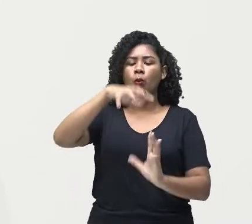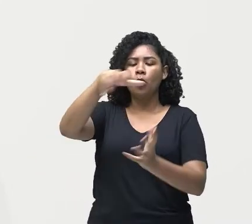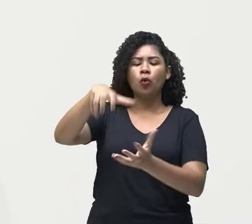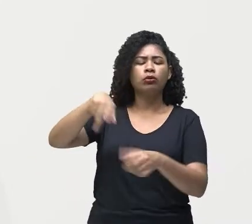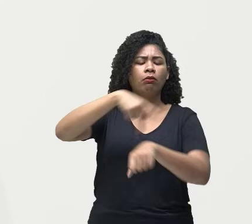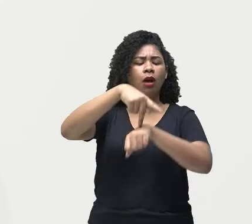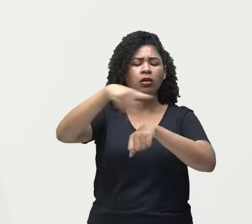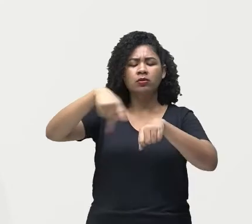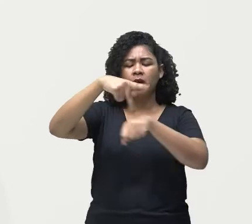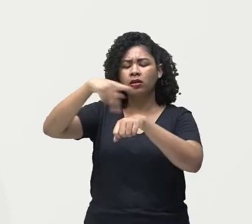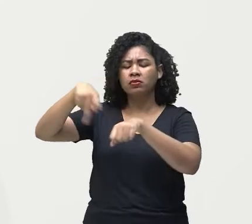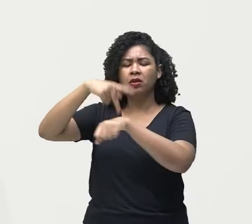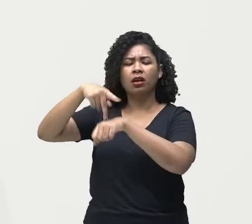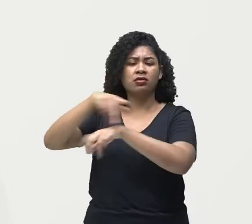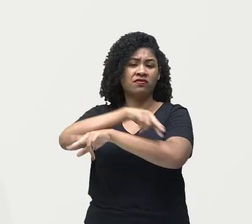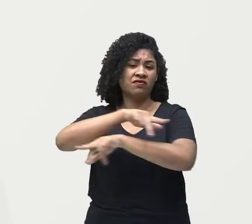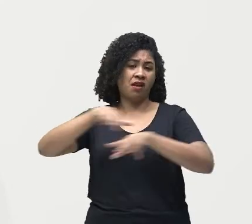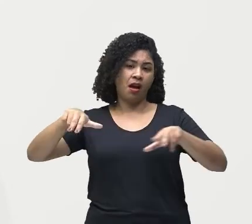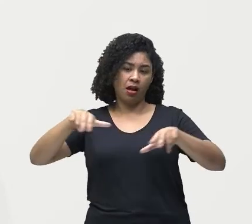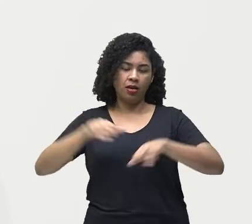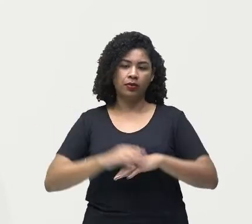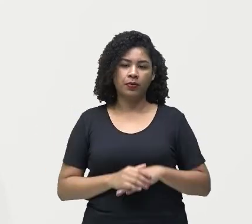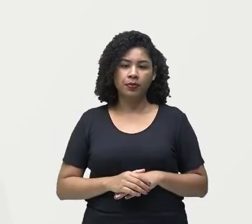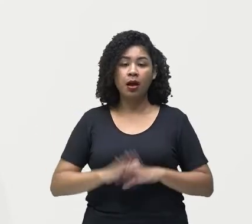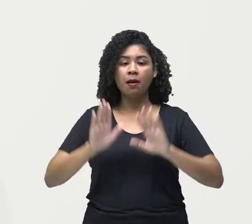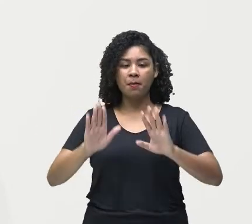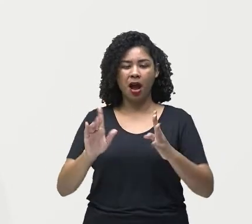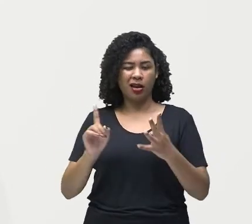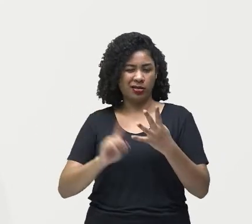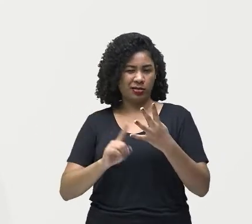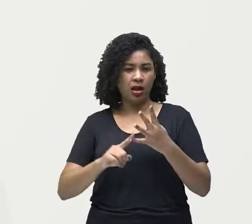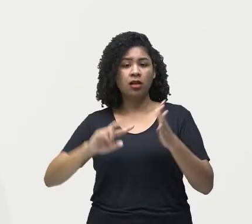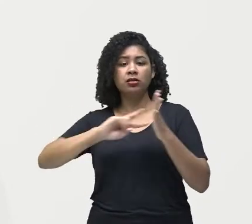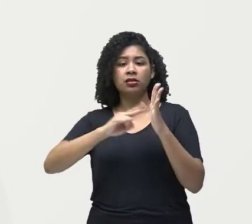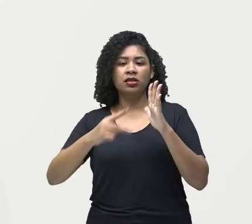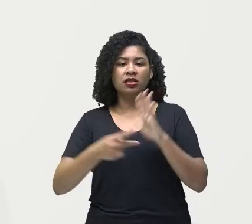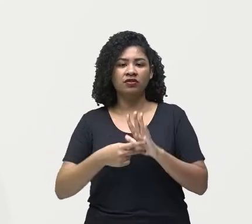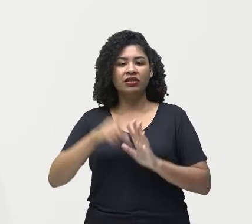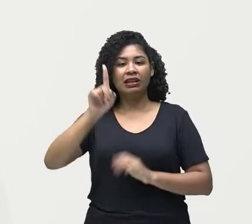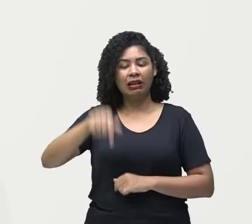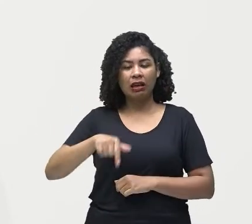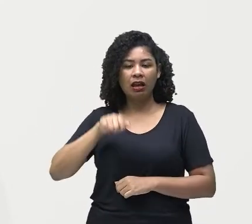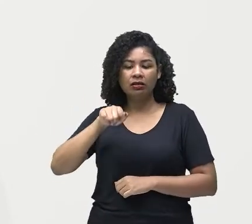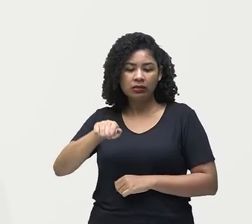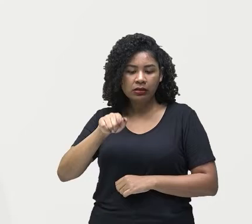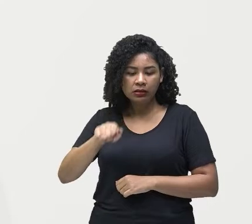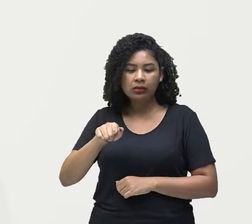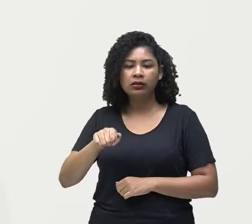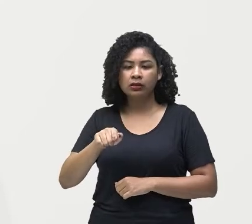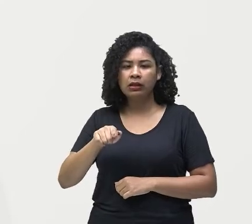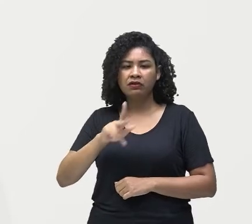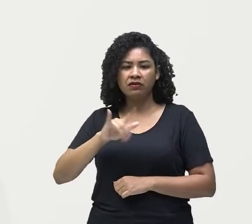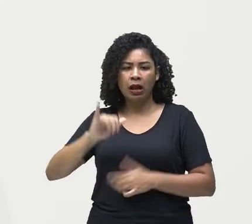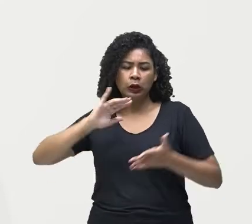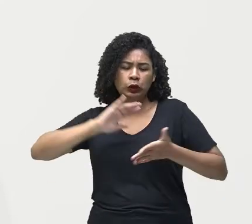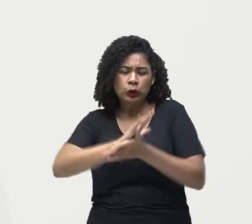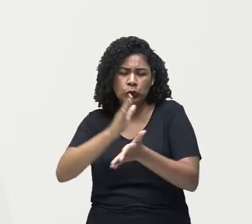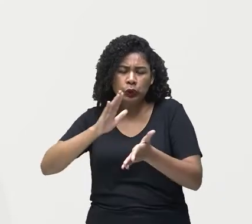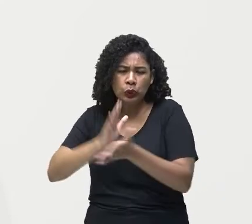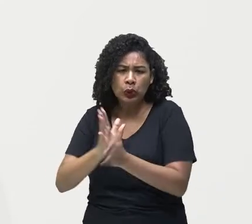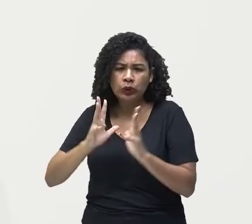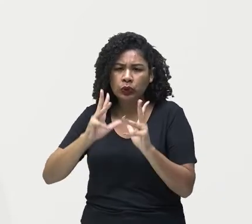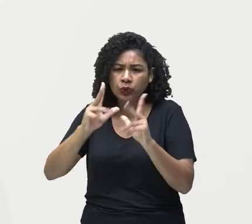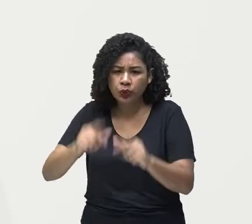planeta. Mas isso não necessariamente significa que a situação é irreversível, ou